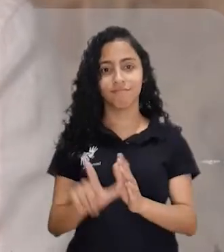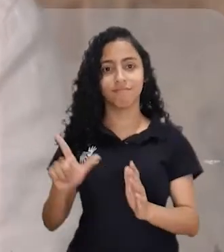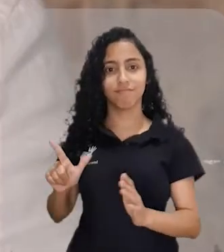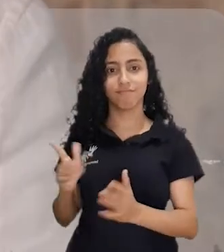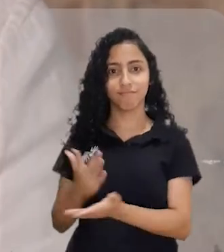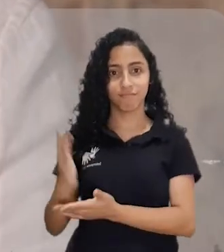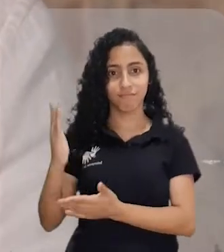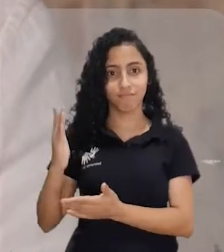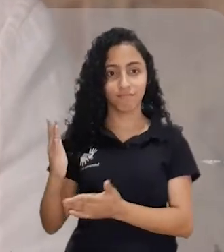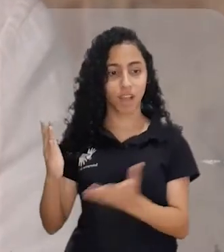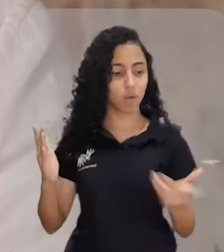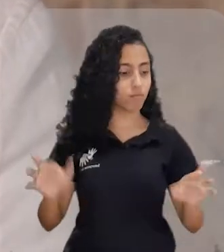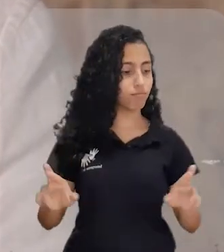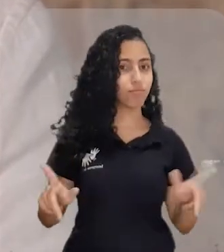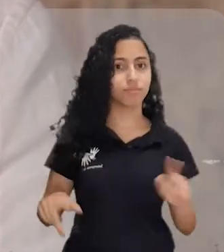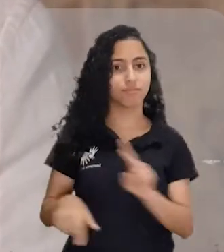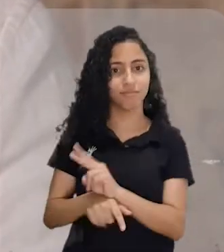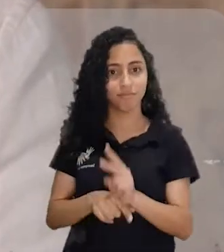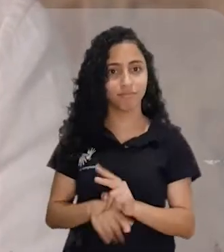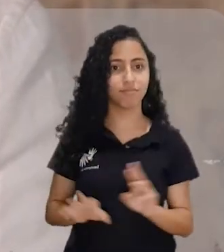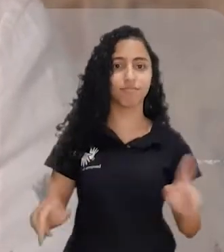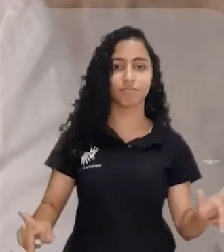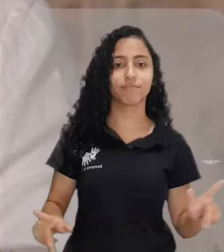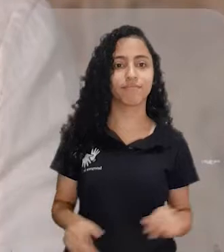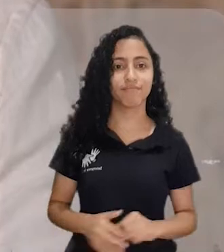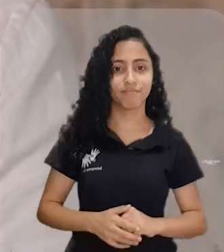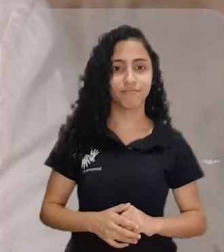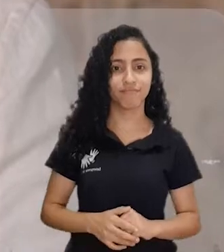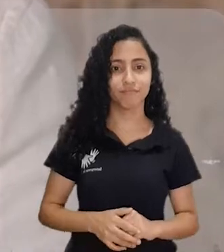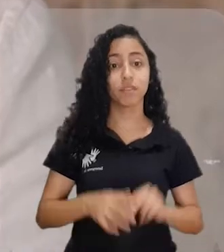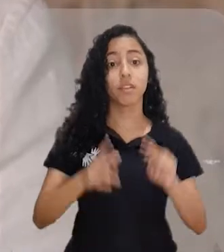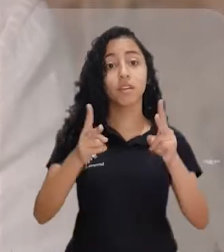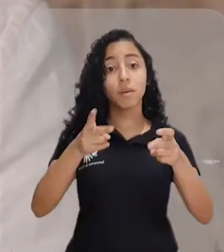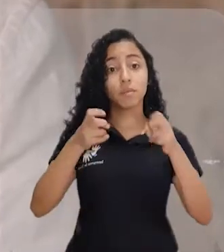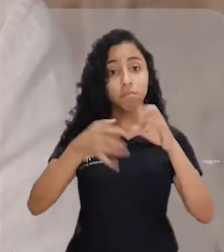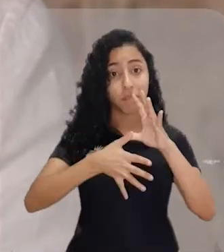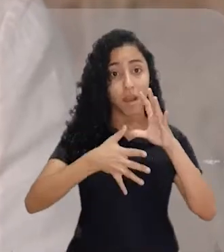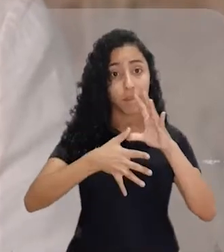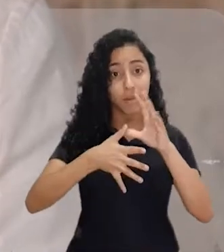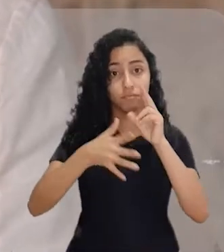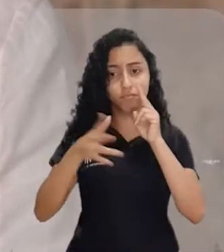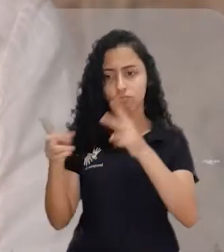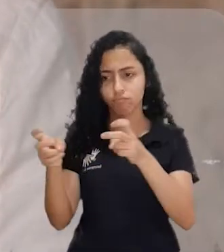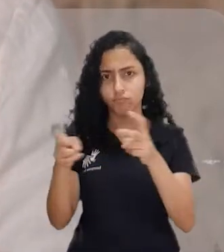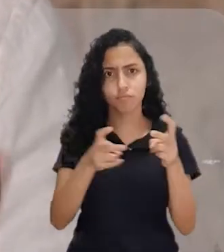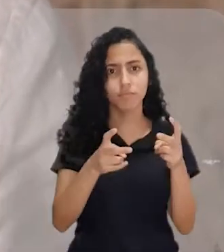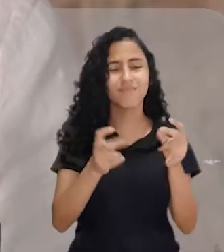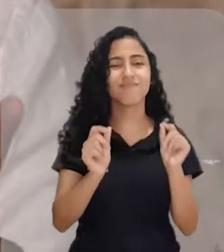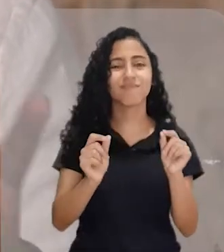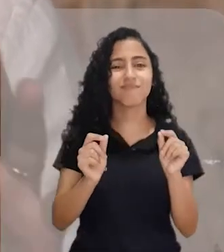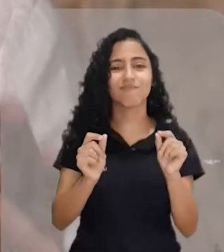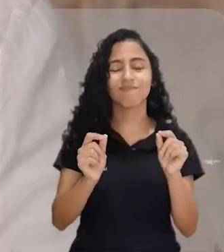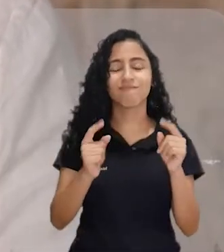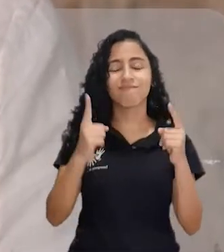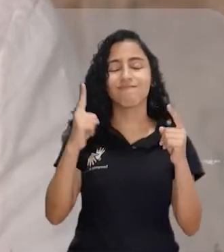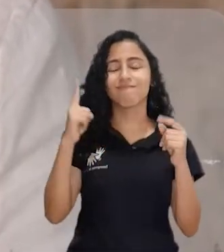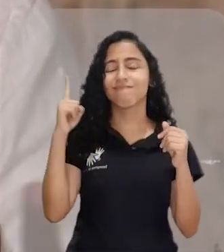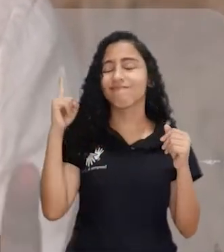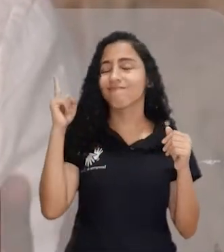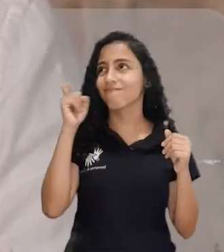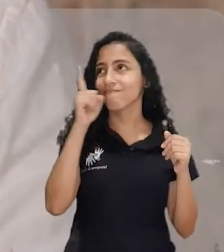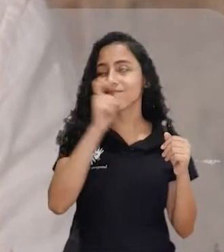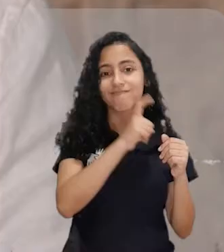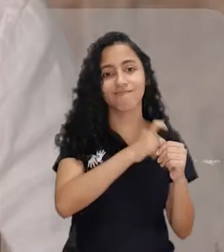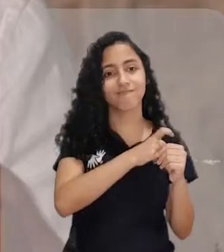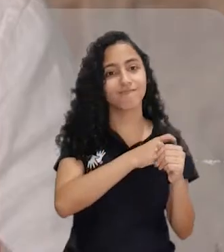diferente do que eles eram na sua forma original, na sua forma conservada, né? Então, quando a gente olha para esse mapa, a gente